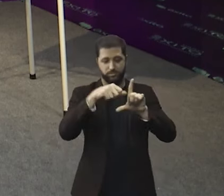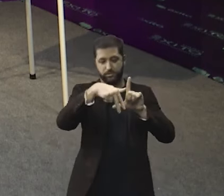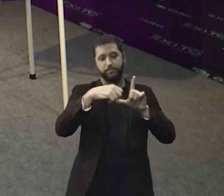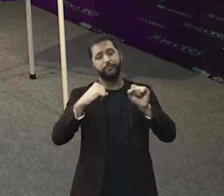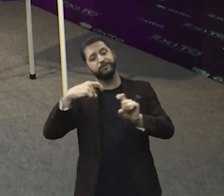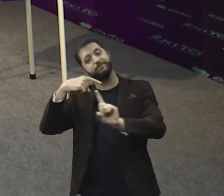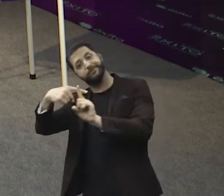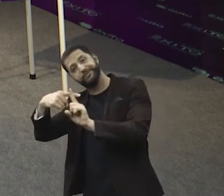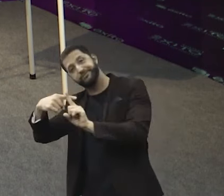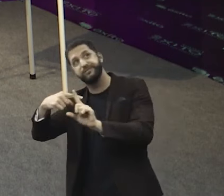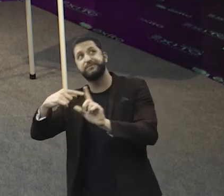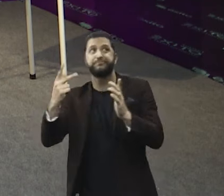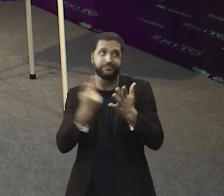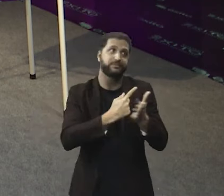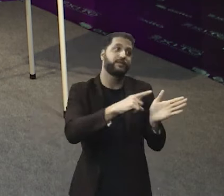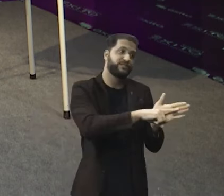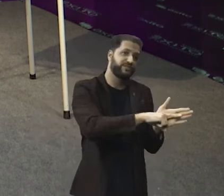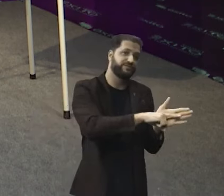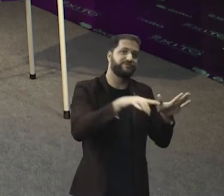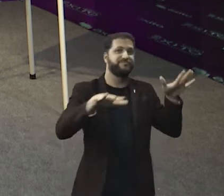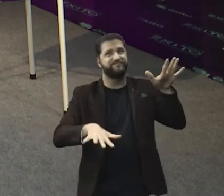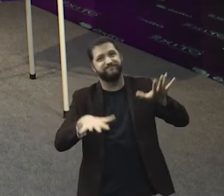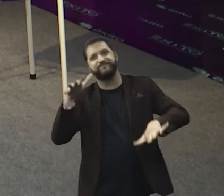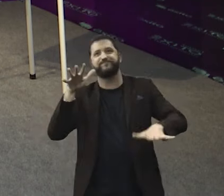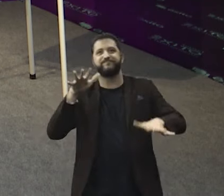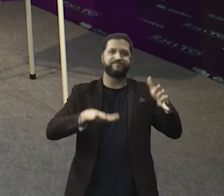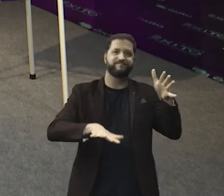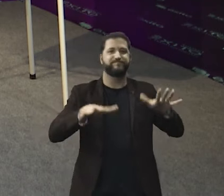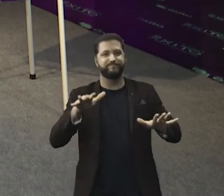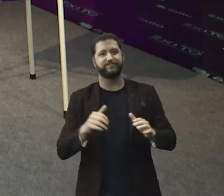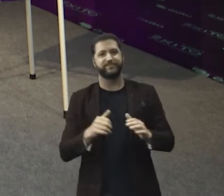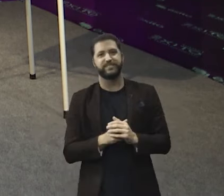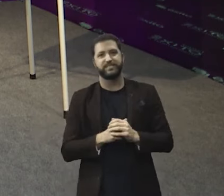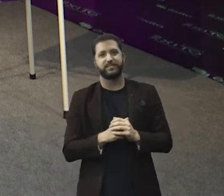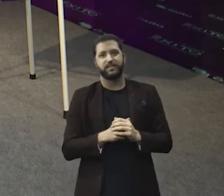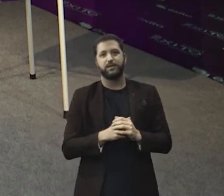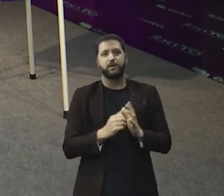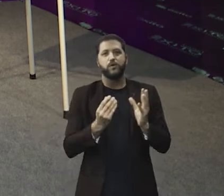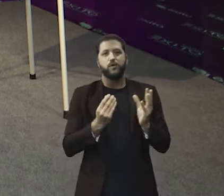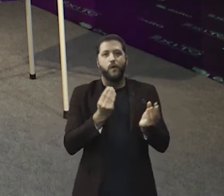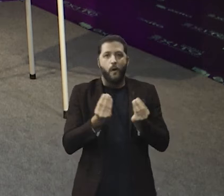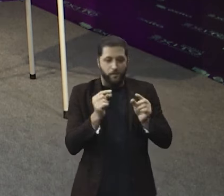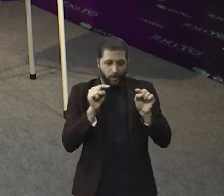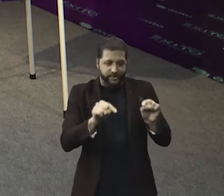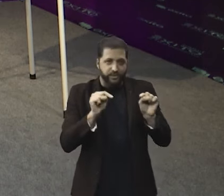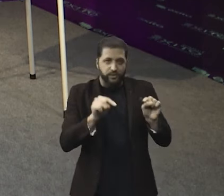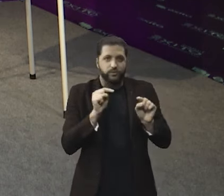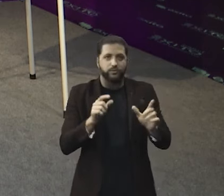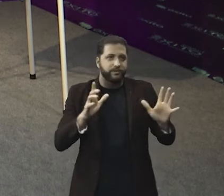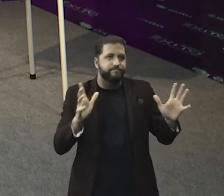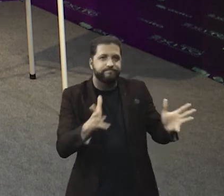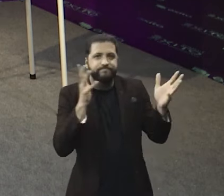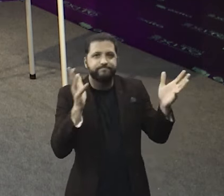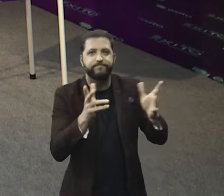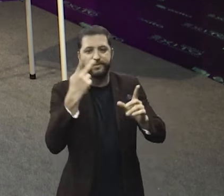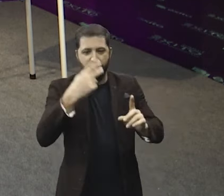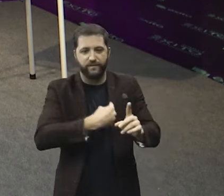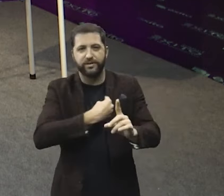ser passado para nós como que isso vai estar manipulando cada um de nós como que isso pode